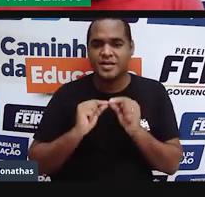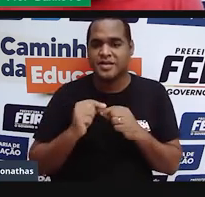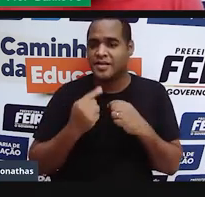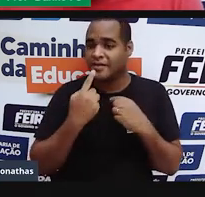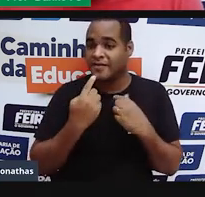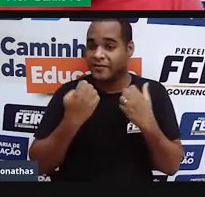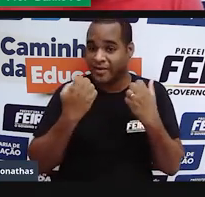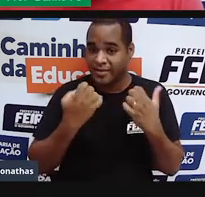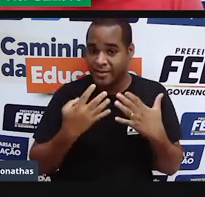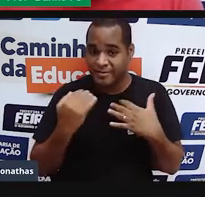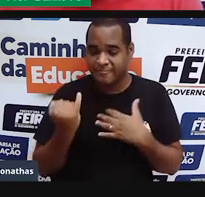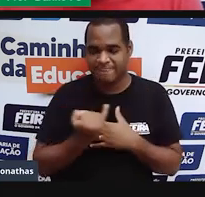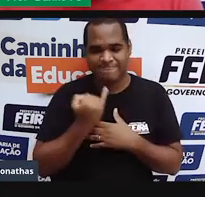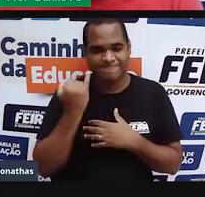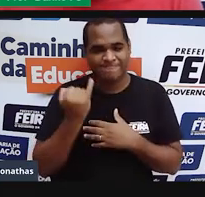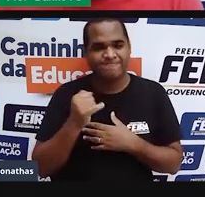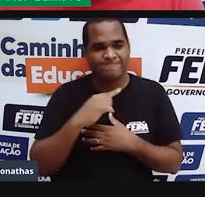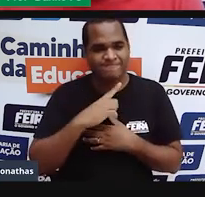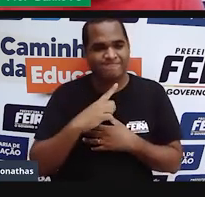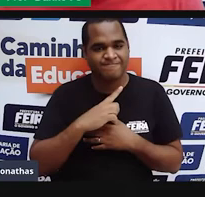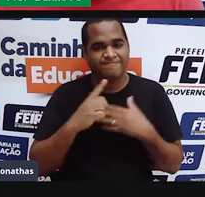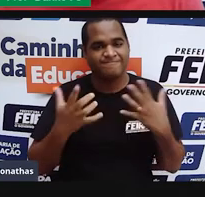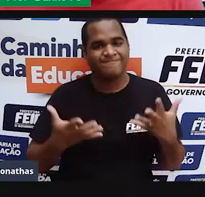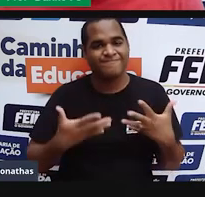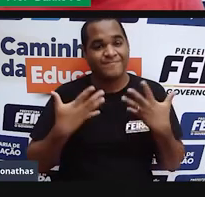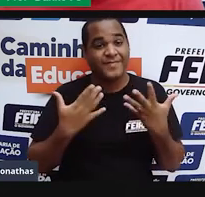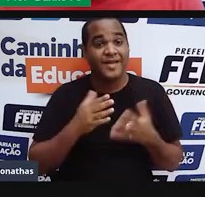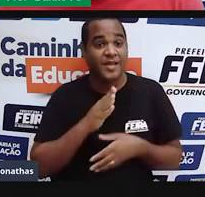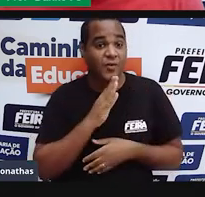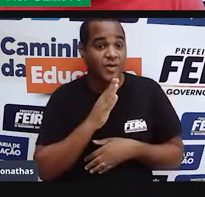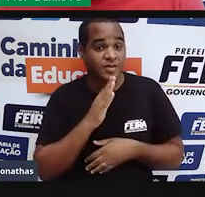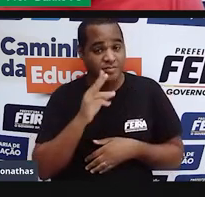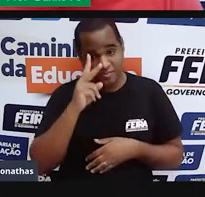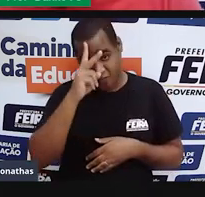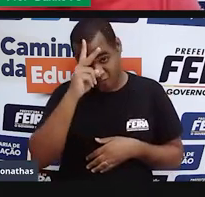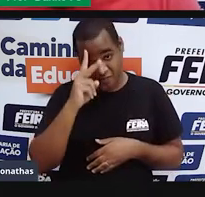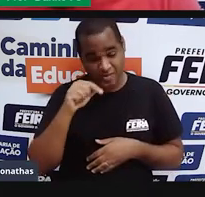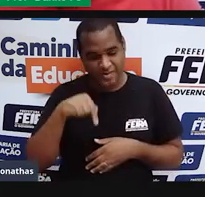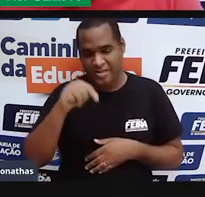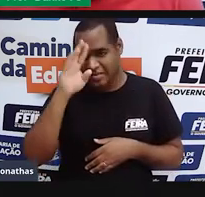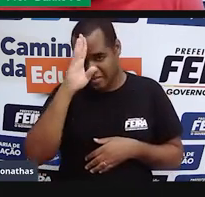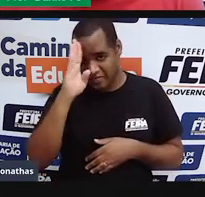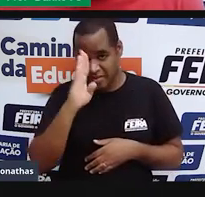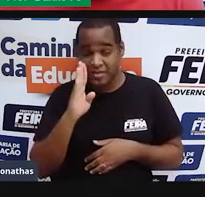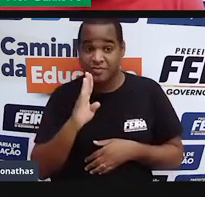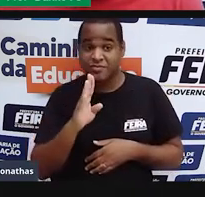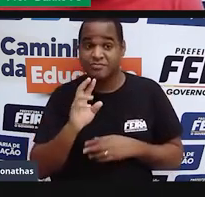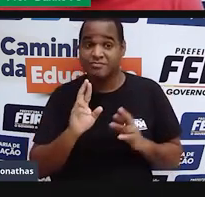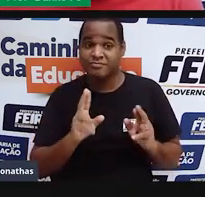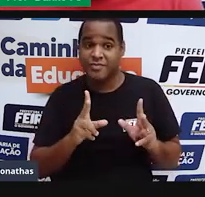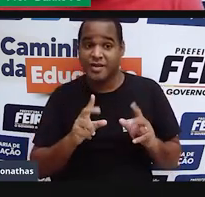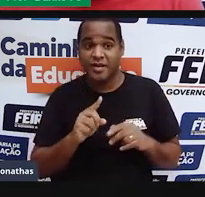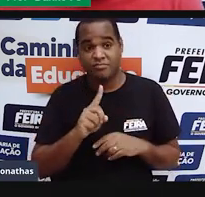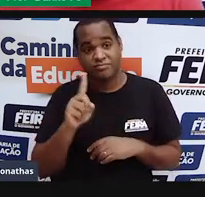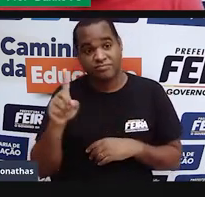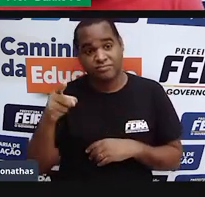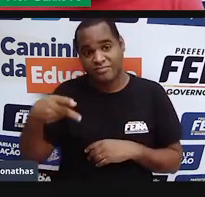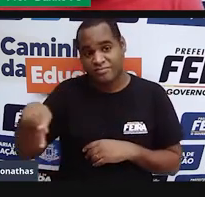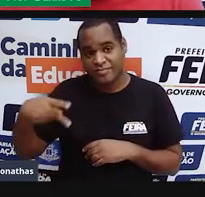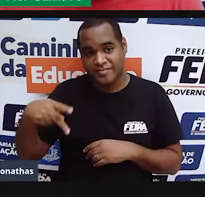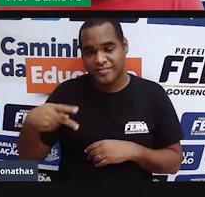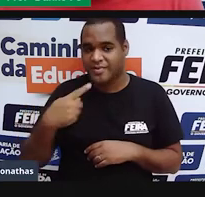elemento bacana que a história permite a gente, né? A gente, às vezes, conhece a história por um caminho, só que existem